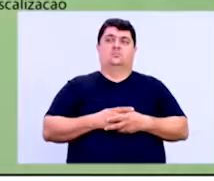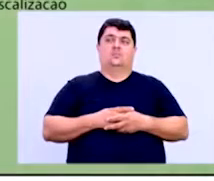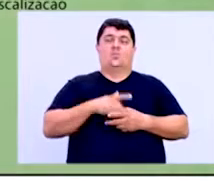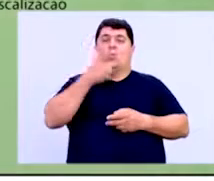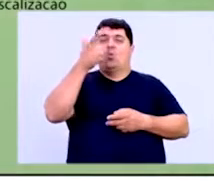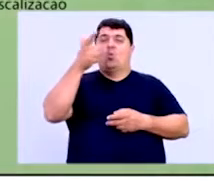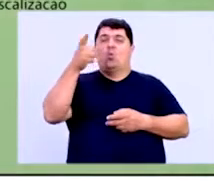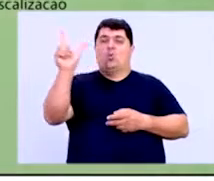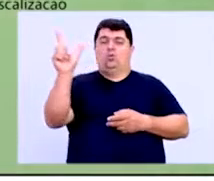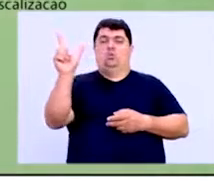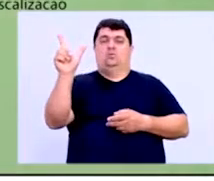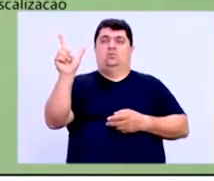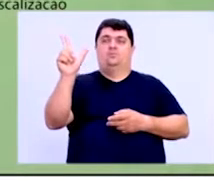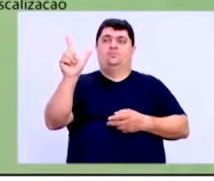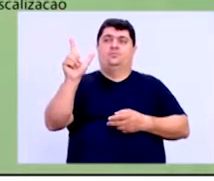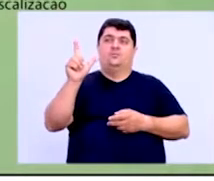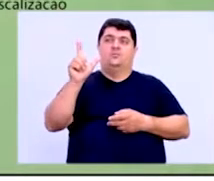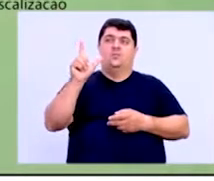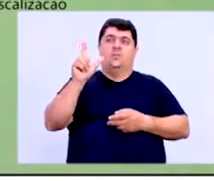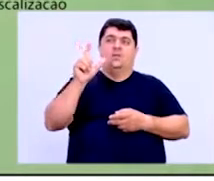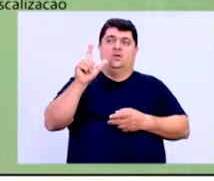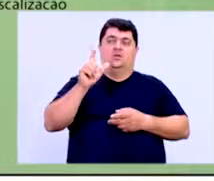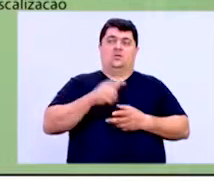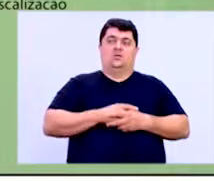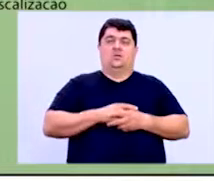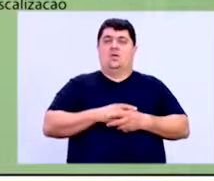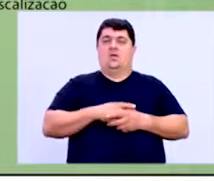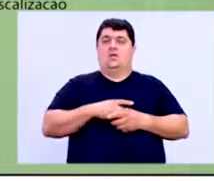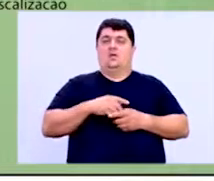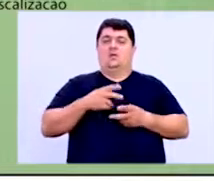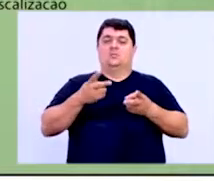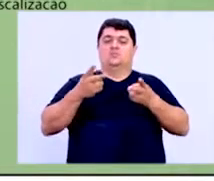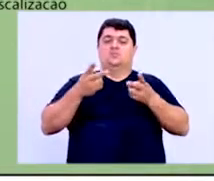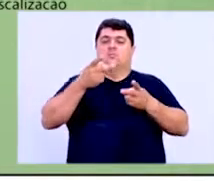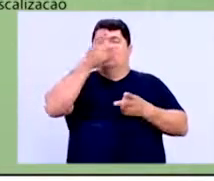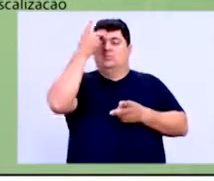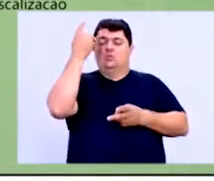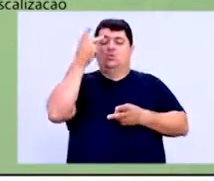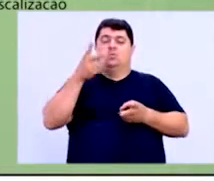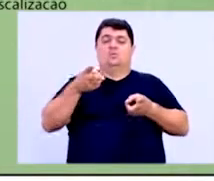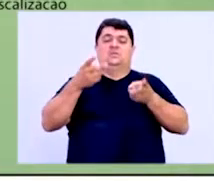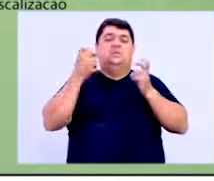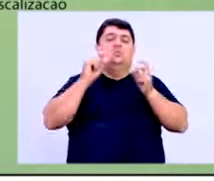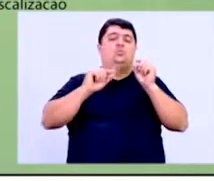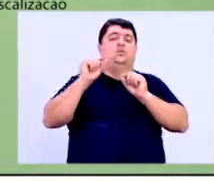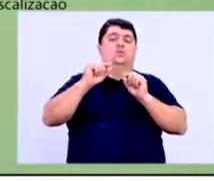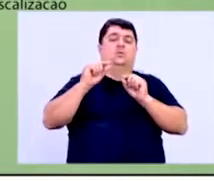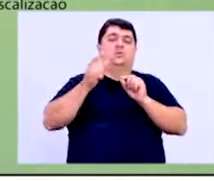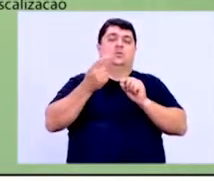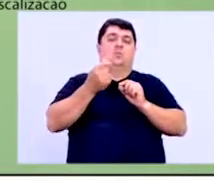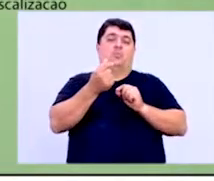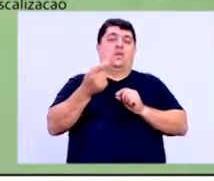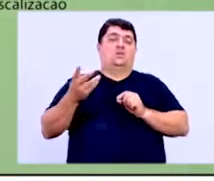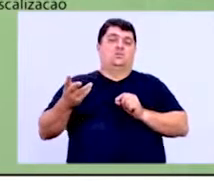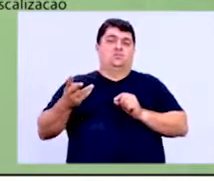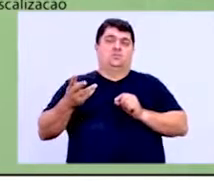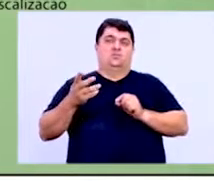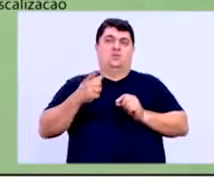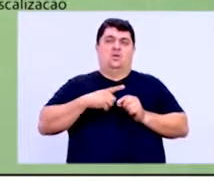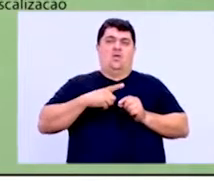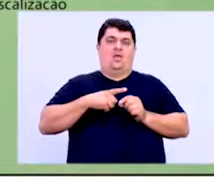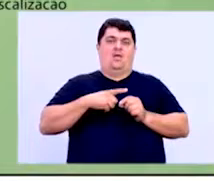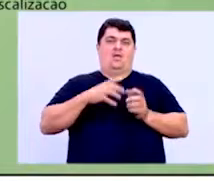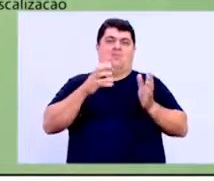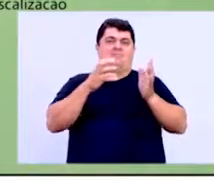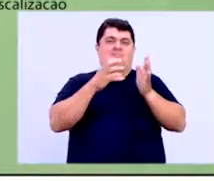Outra metodologia. Método baseado no valor percebido pelo consumidor. Esse aqui são das grandes marcas,